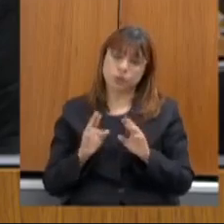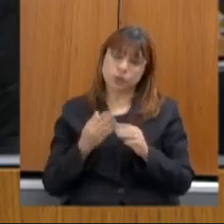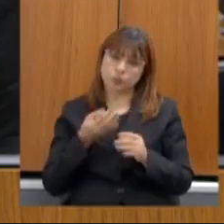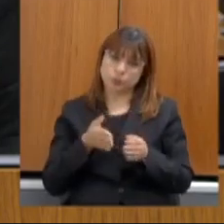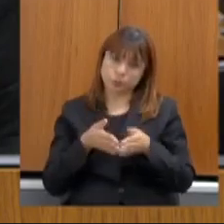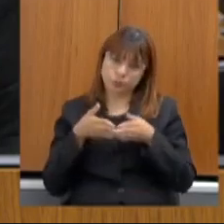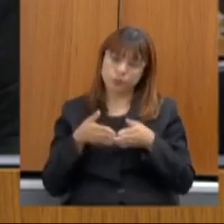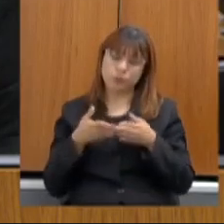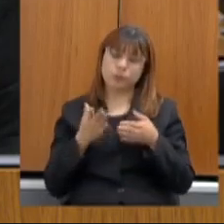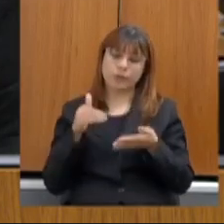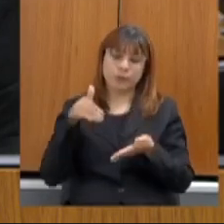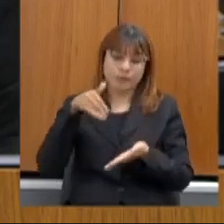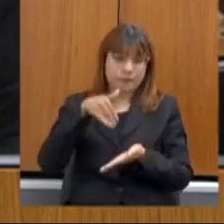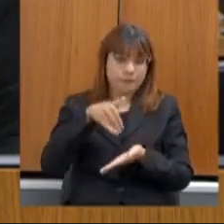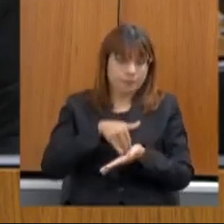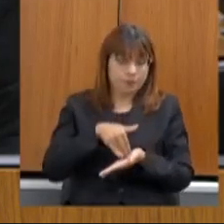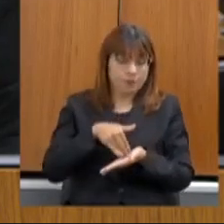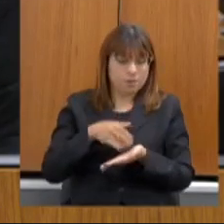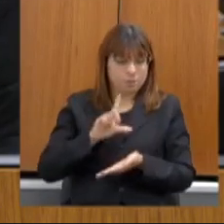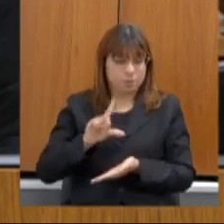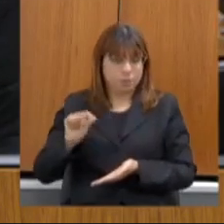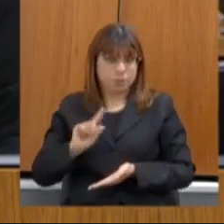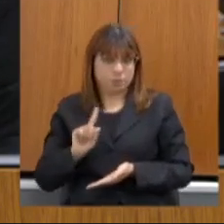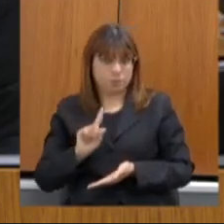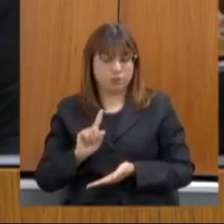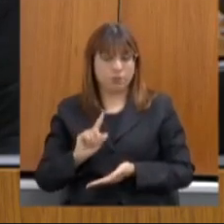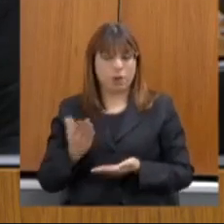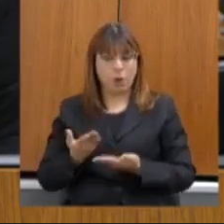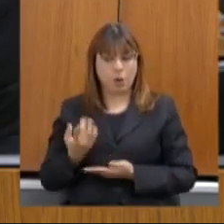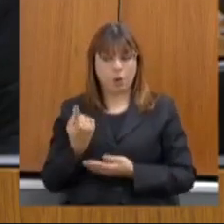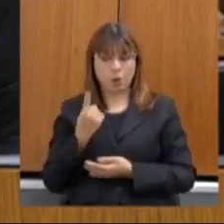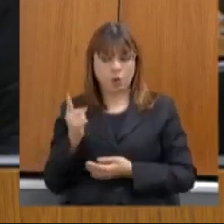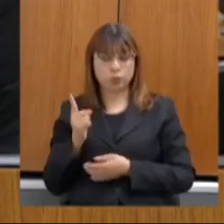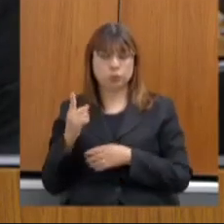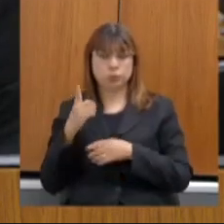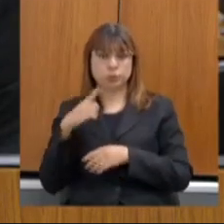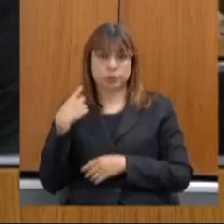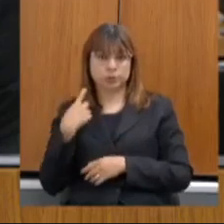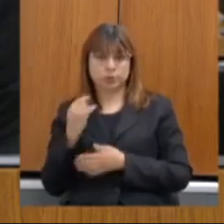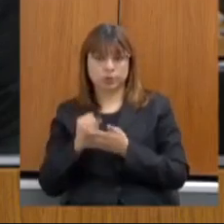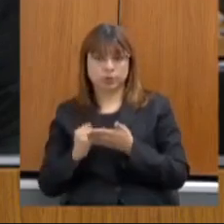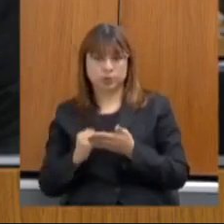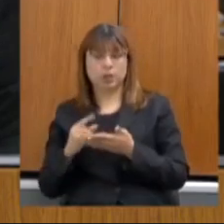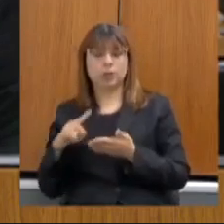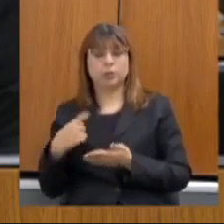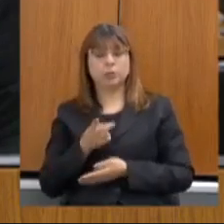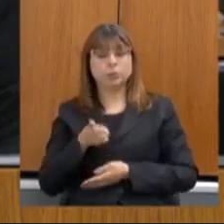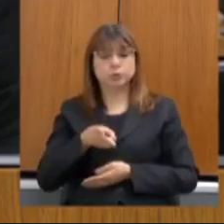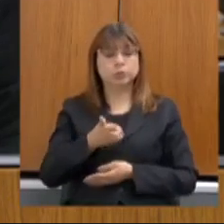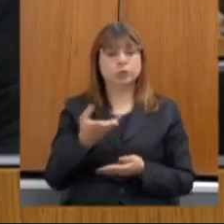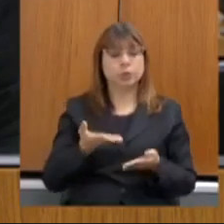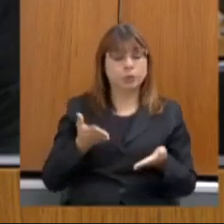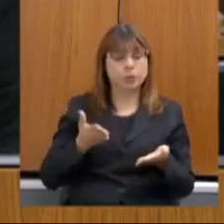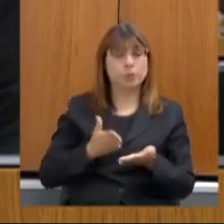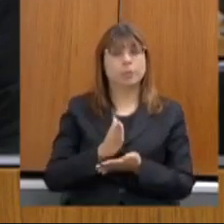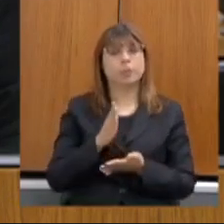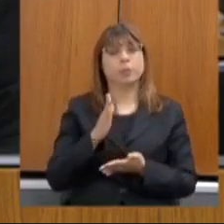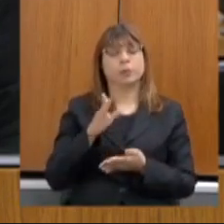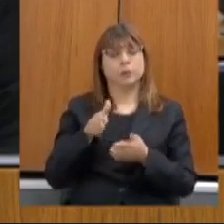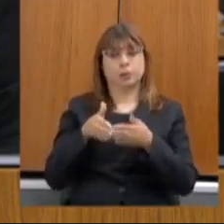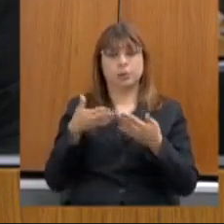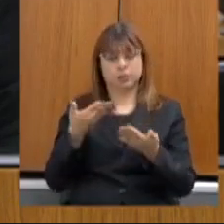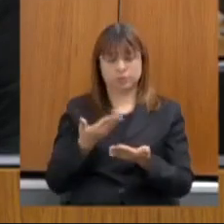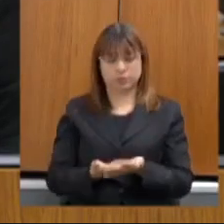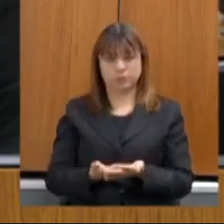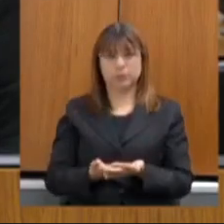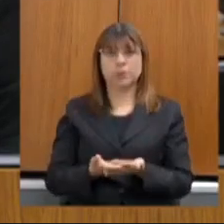que permanecessem até o final da fala do próximo Deputado inscrito para que nós na sequência pudéssemos aprovar esses requerimentos